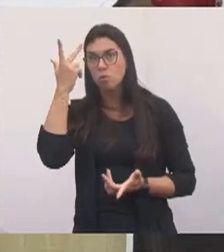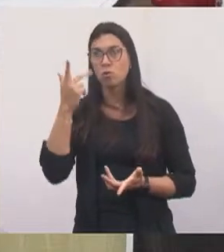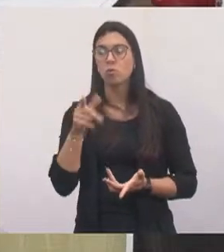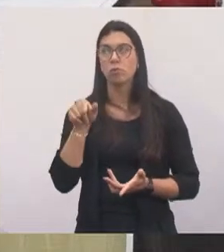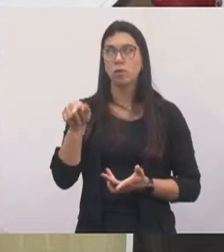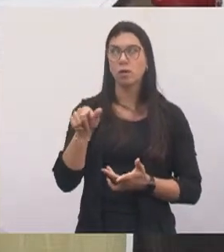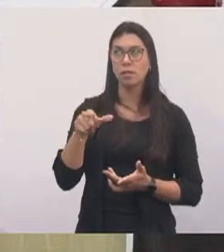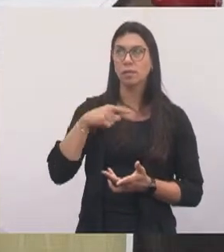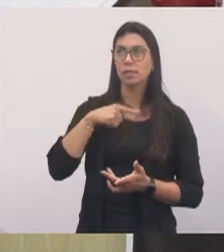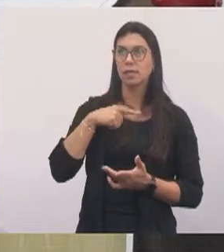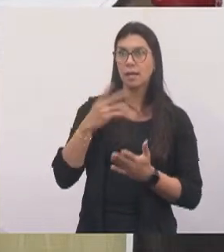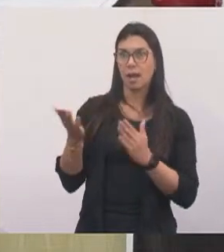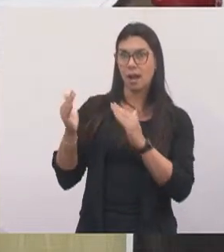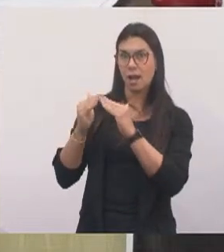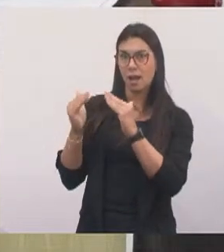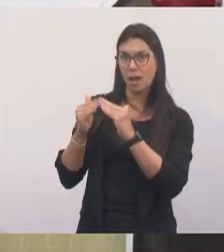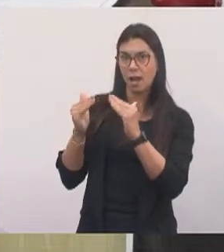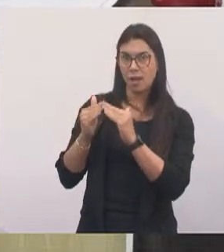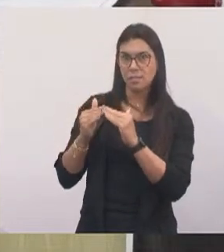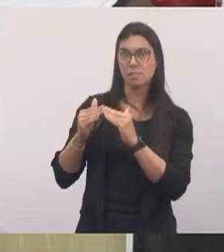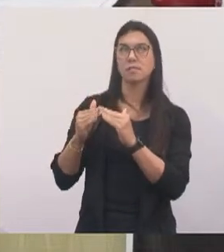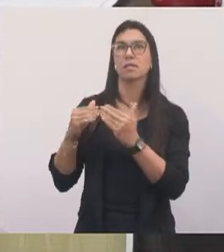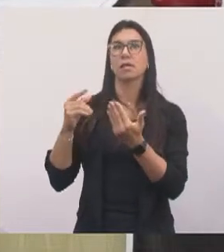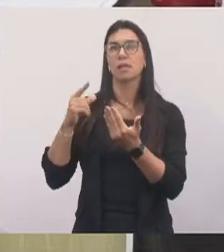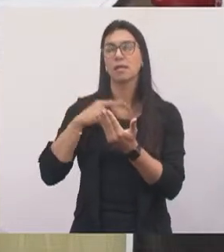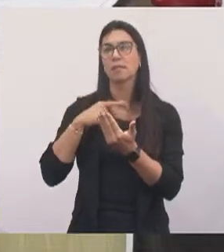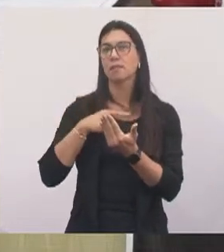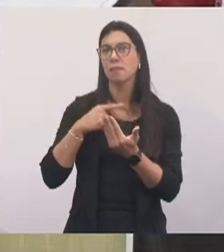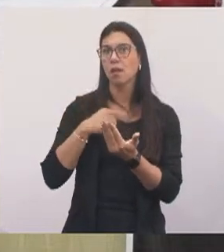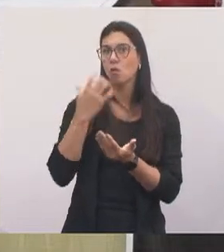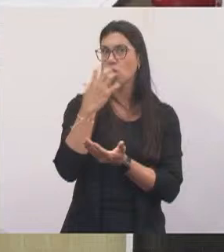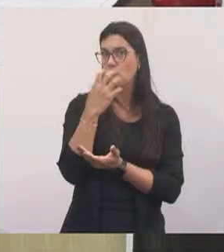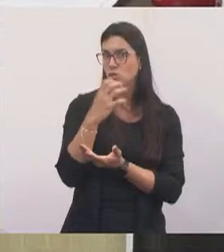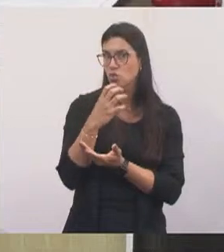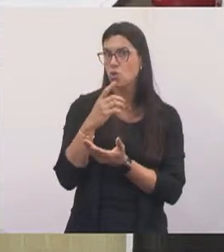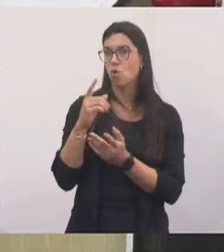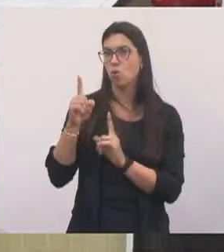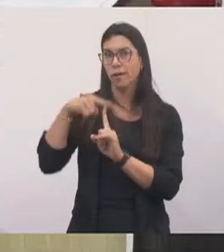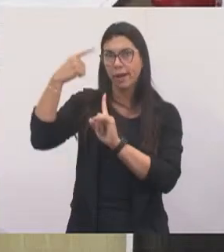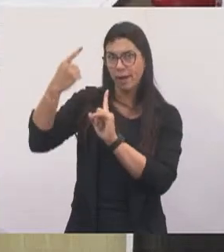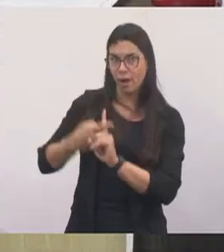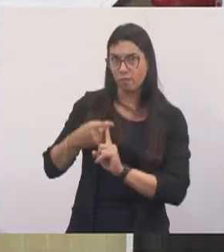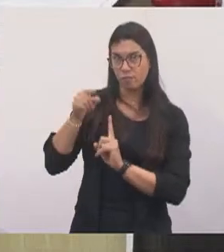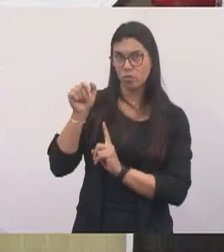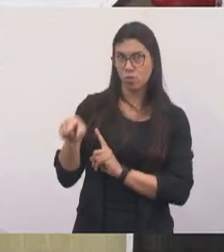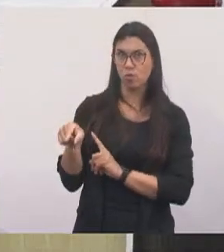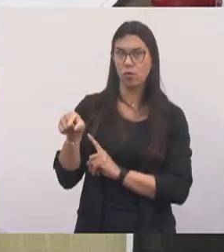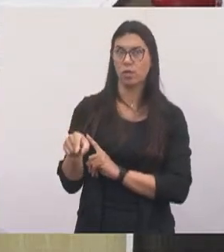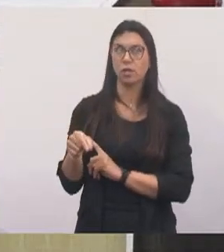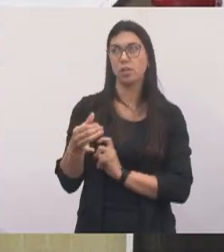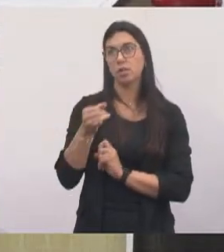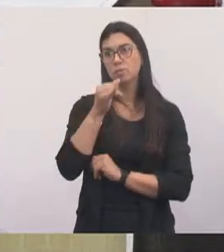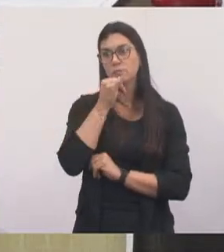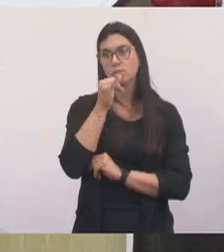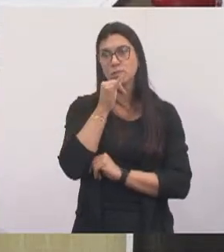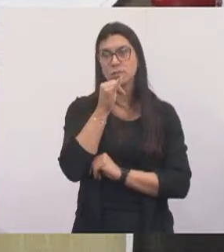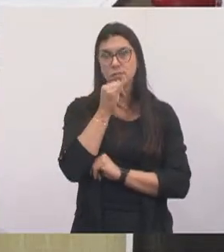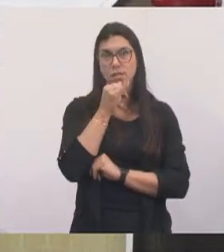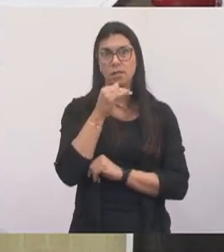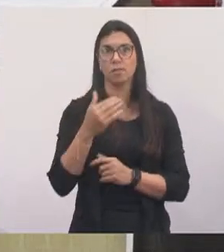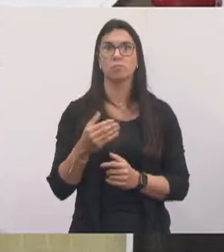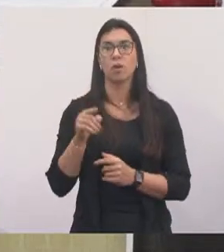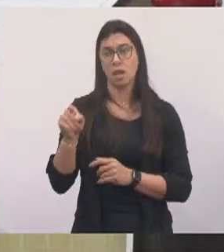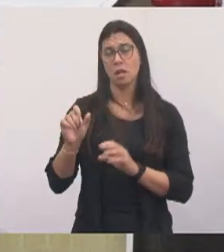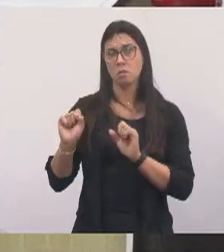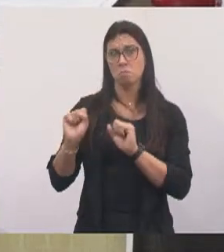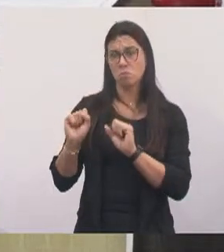dele, isso aí não está dentro do projeto. Aí é responsabilidade de cada um, certo? O seu irmão teve uma cachorra que deu 5 filhotinhos, ele